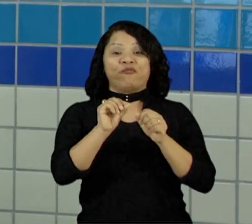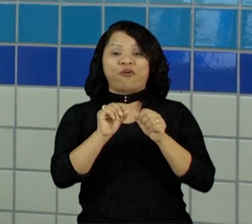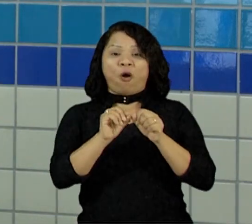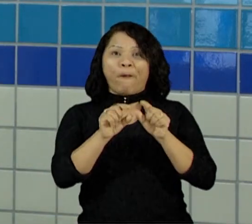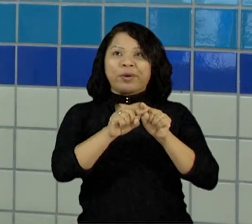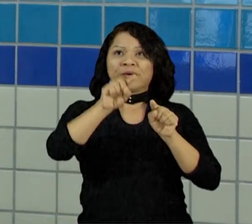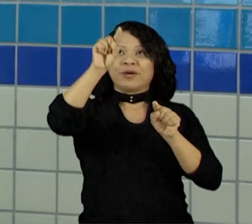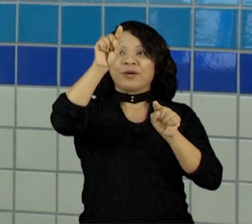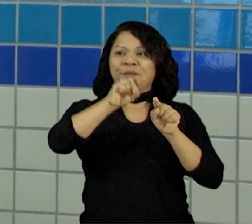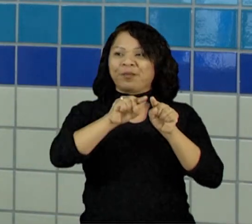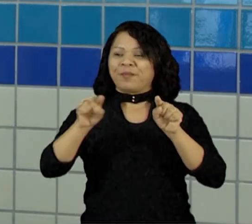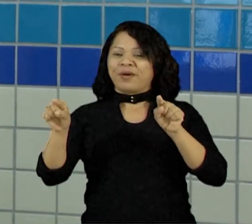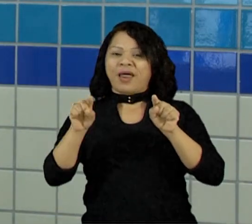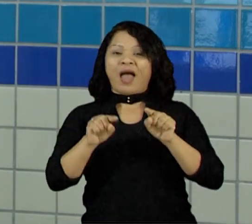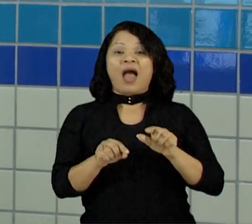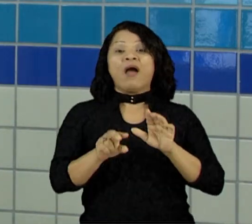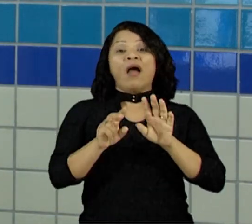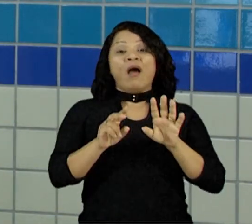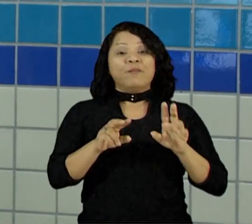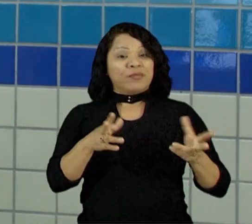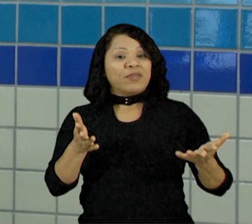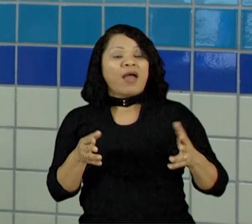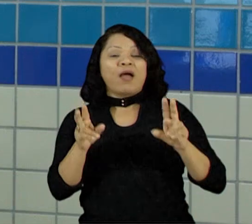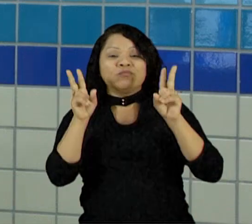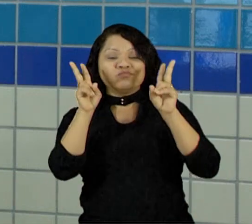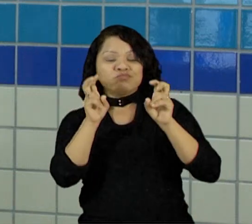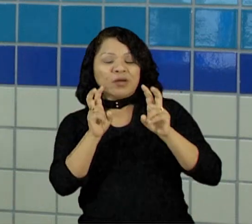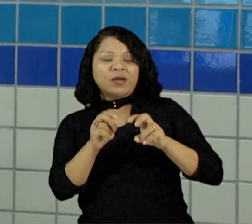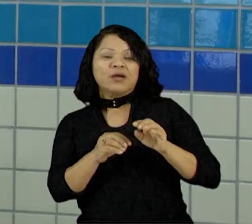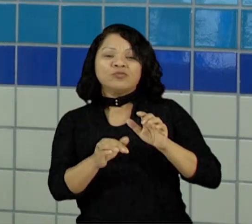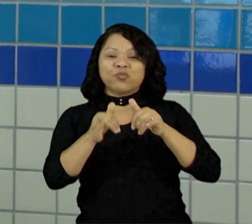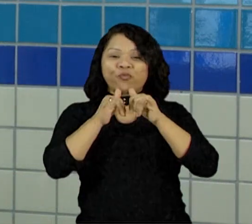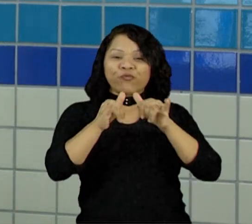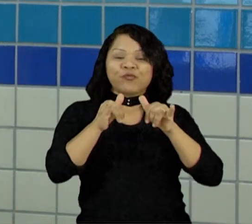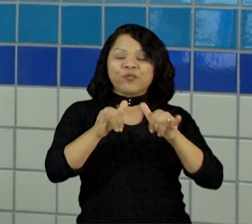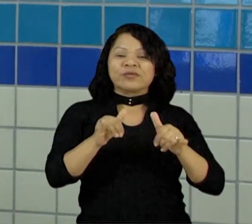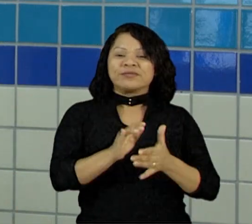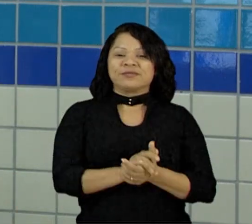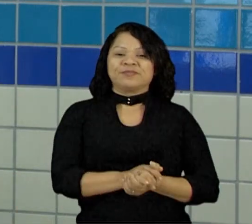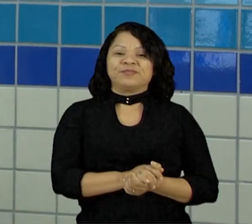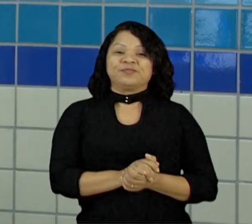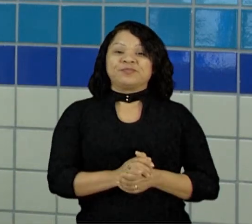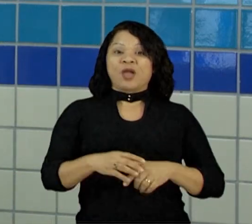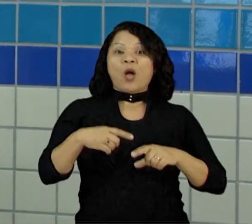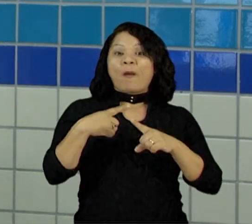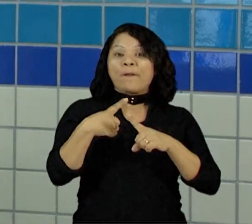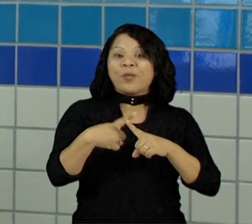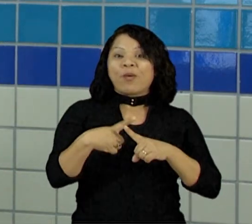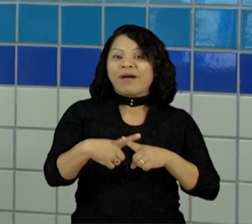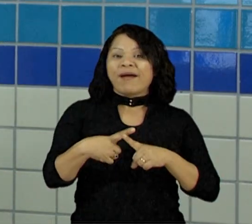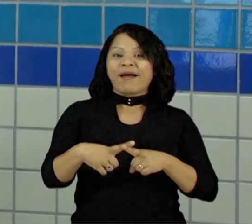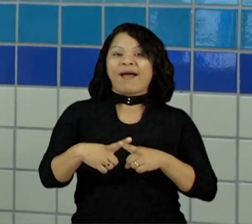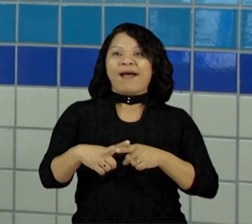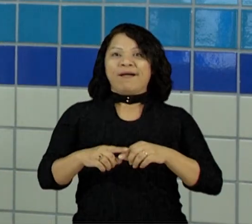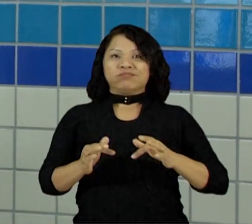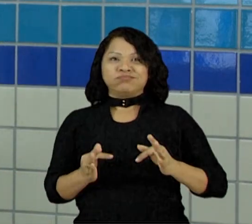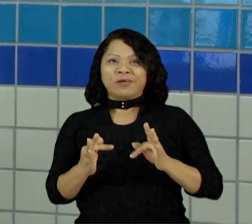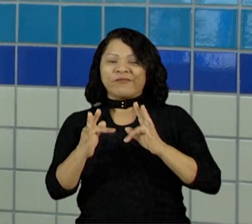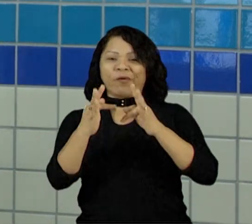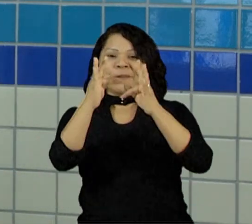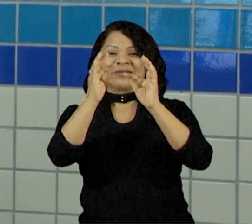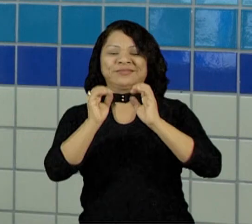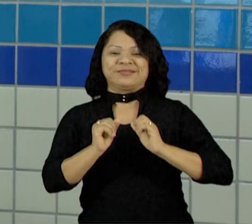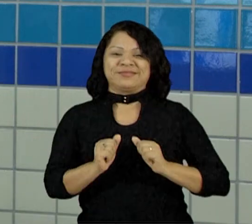de informação. Ele foi muito utilizado por causa da evolução da tecnologia na sociedade. Então, houve